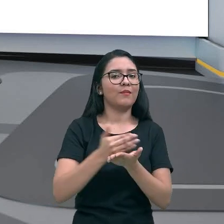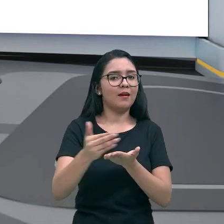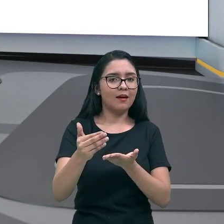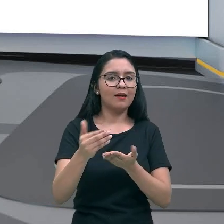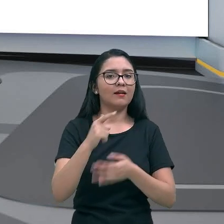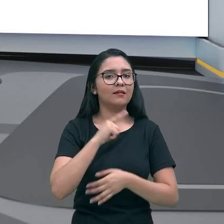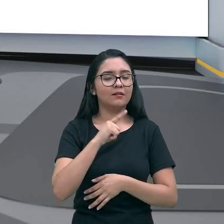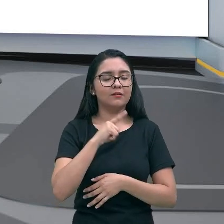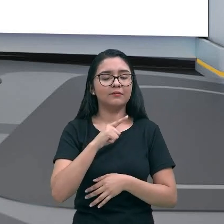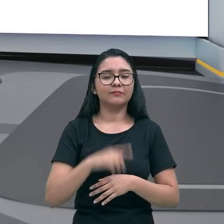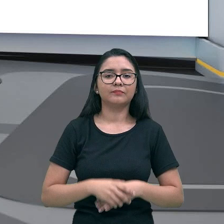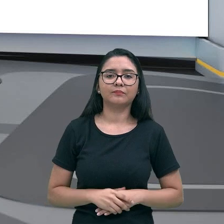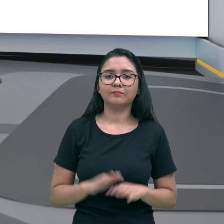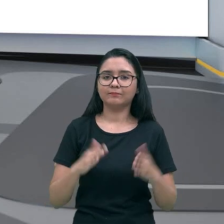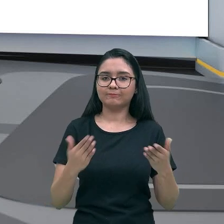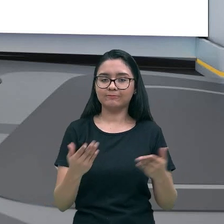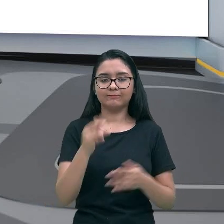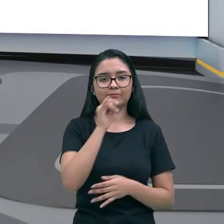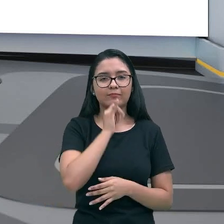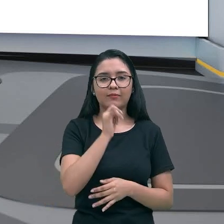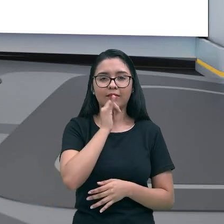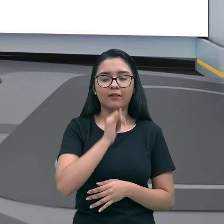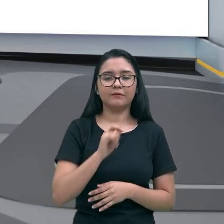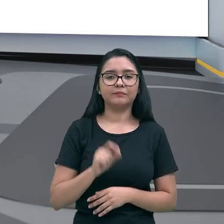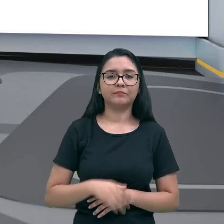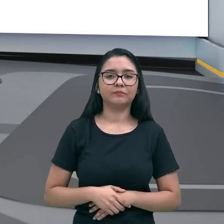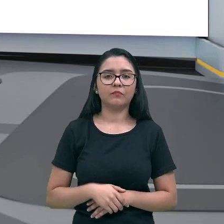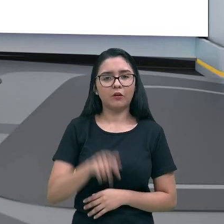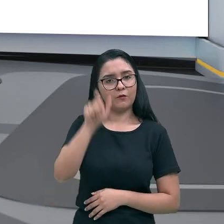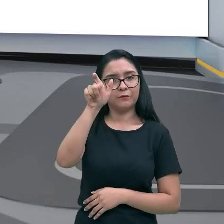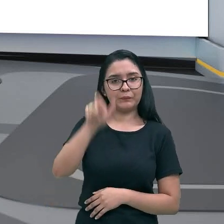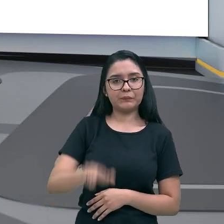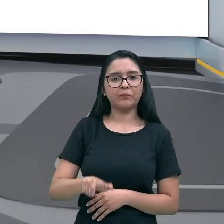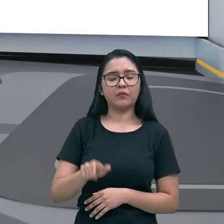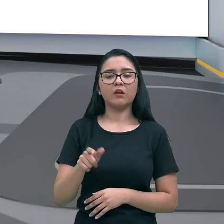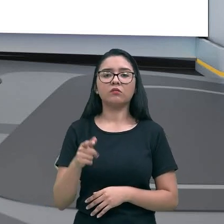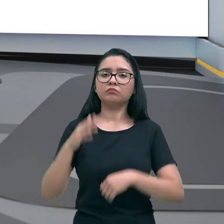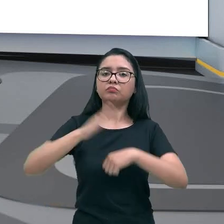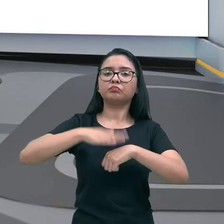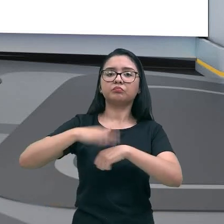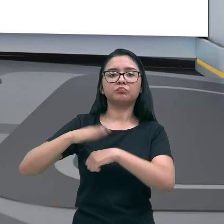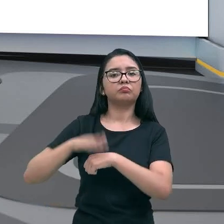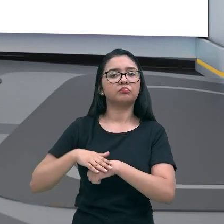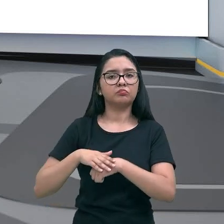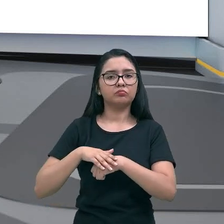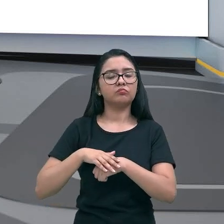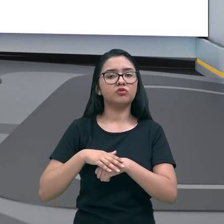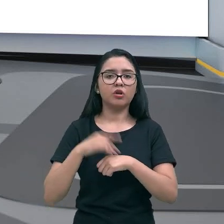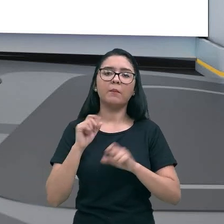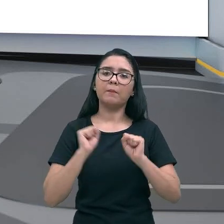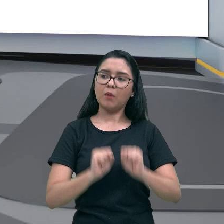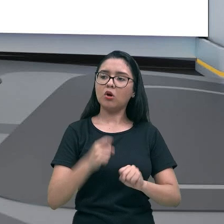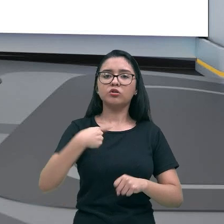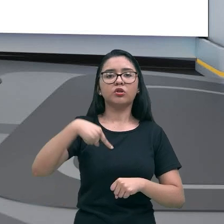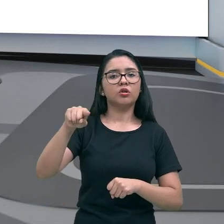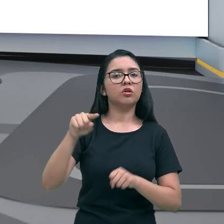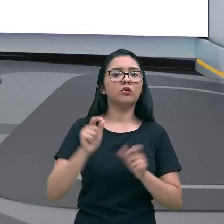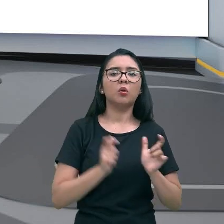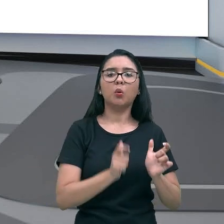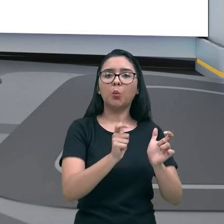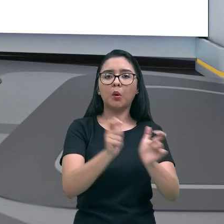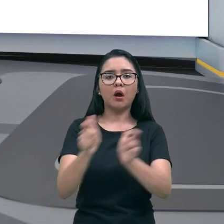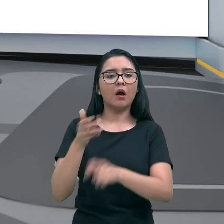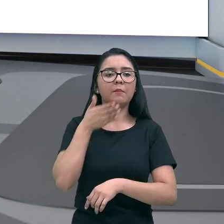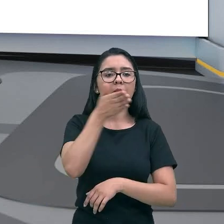chegar. Você, de repente, já está apto a andar sozinho em alguns ambientes. você já está apto